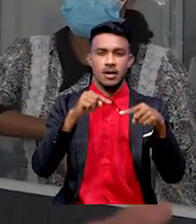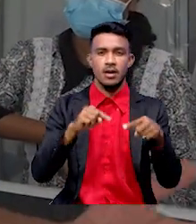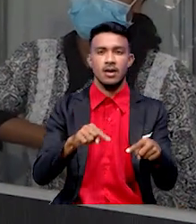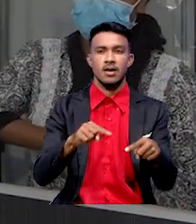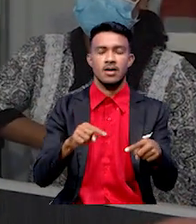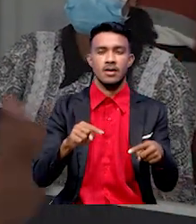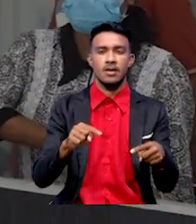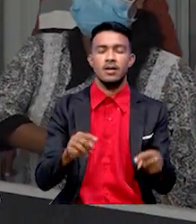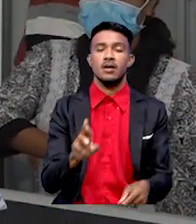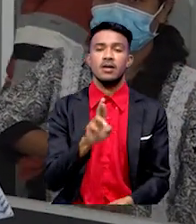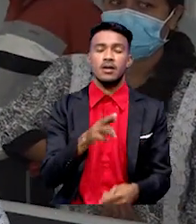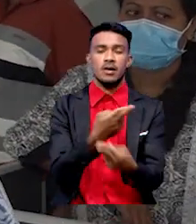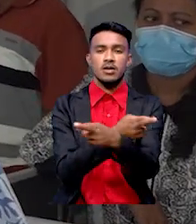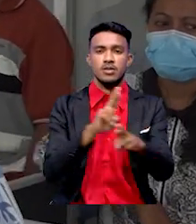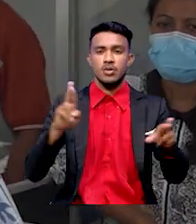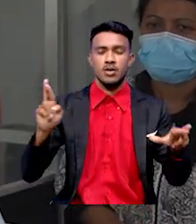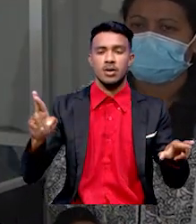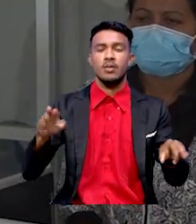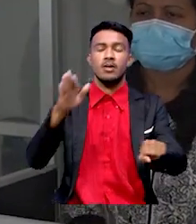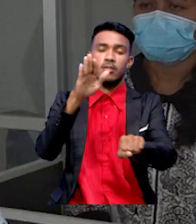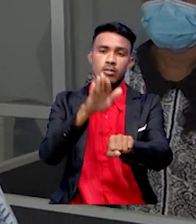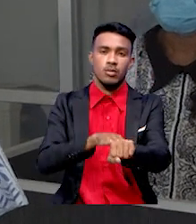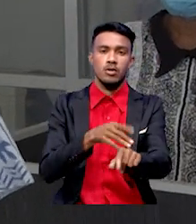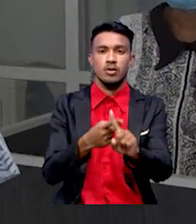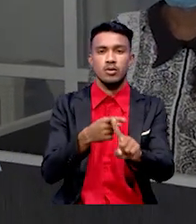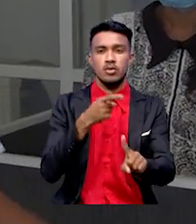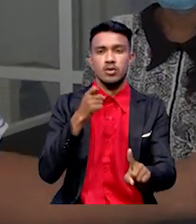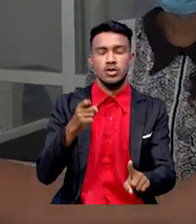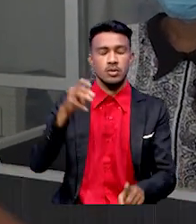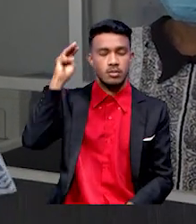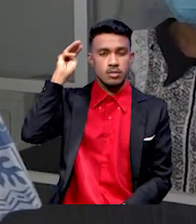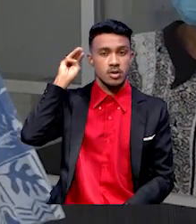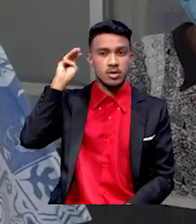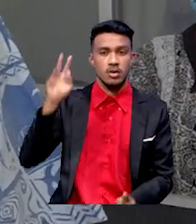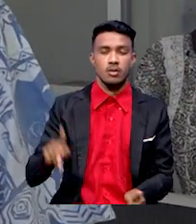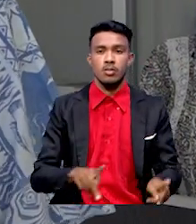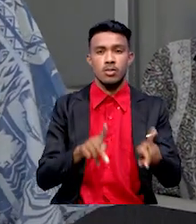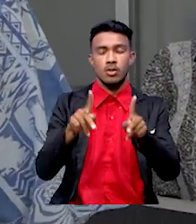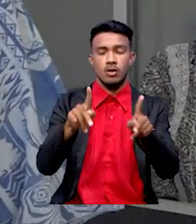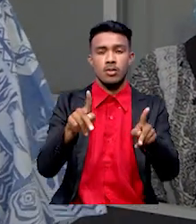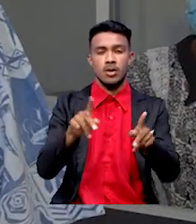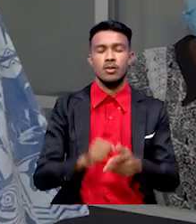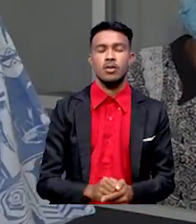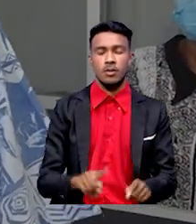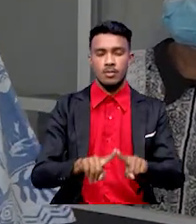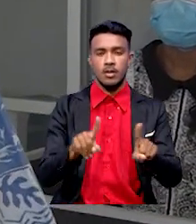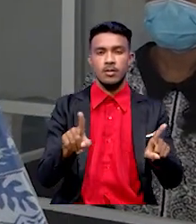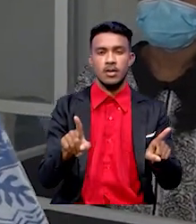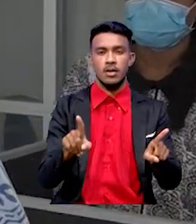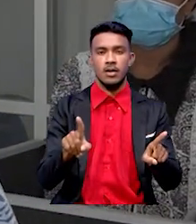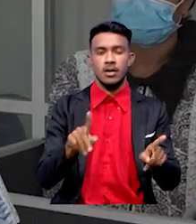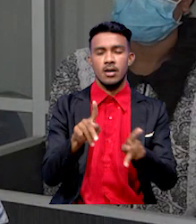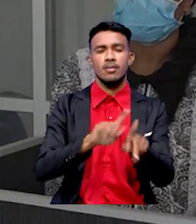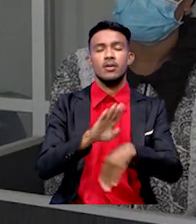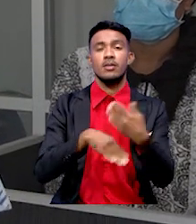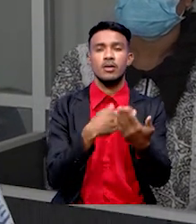responde para chamamento do si, Ministério Público, Procurador, mas bem, e me tratene,